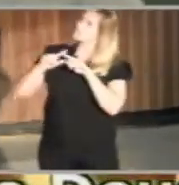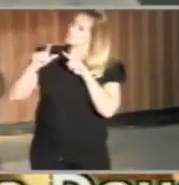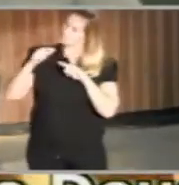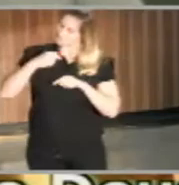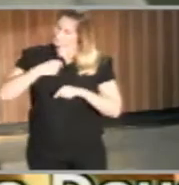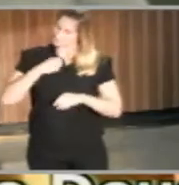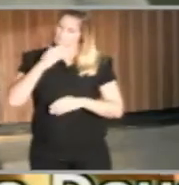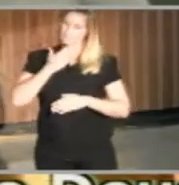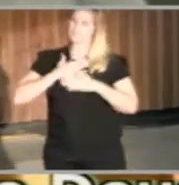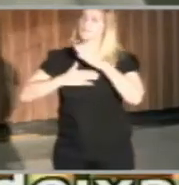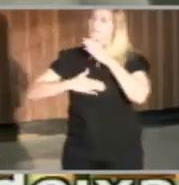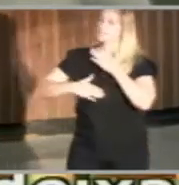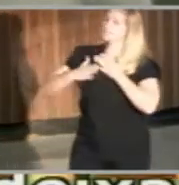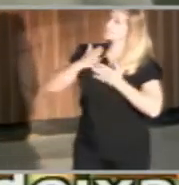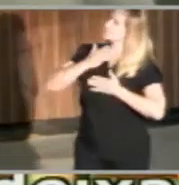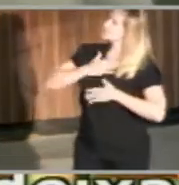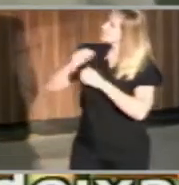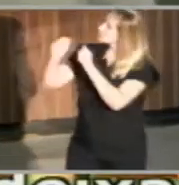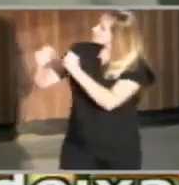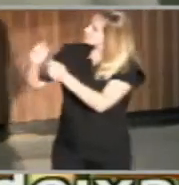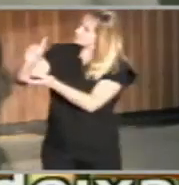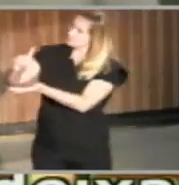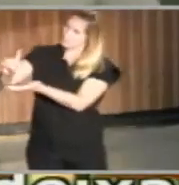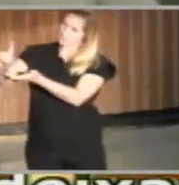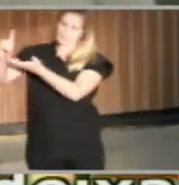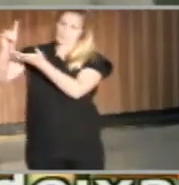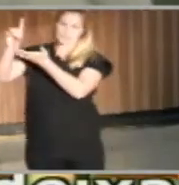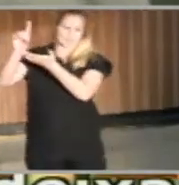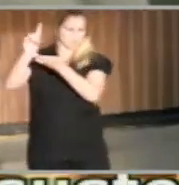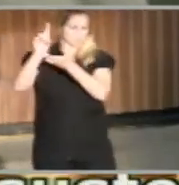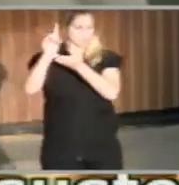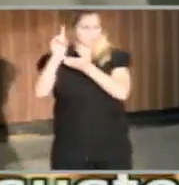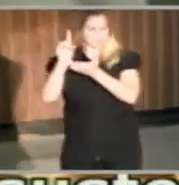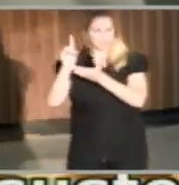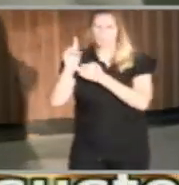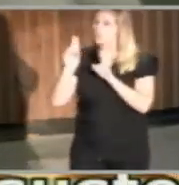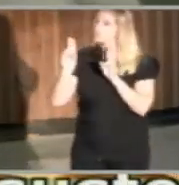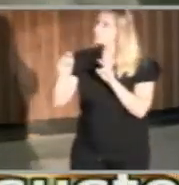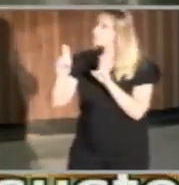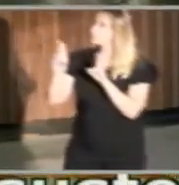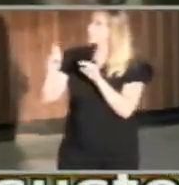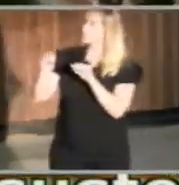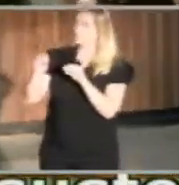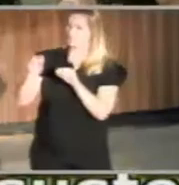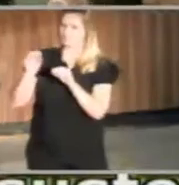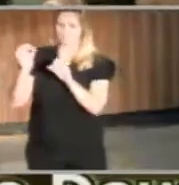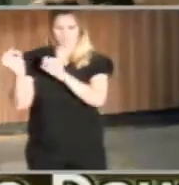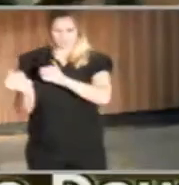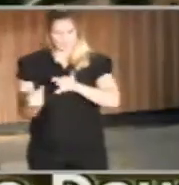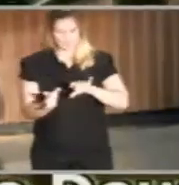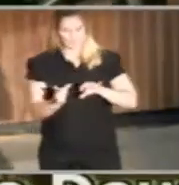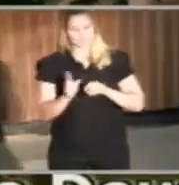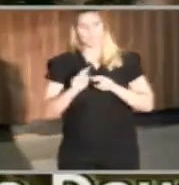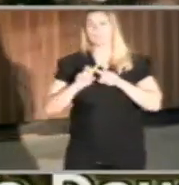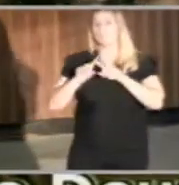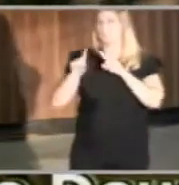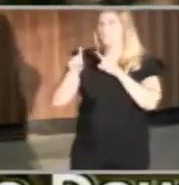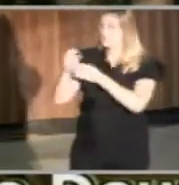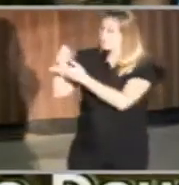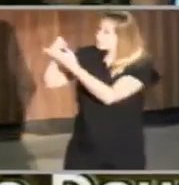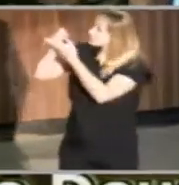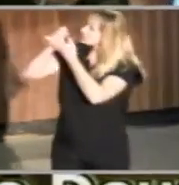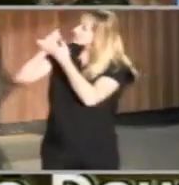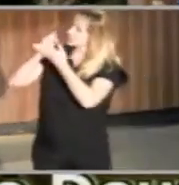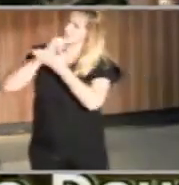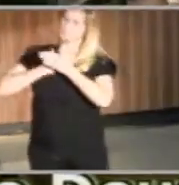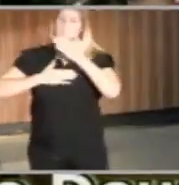descansando no poder de Deus. Não me deixará, mas me susterá,